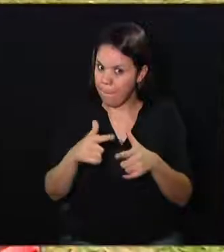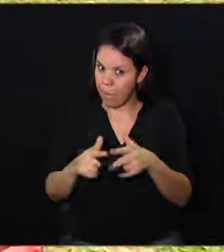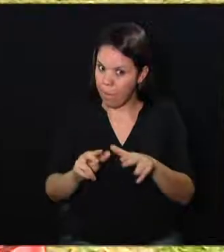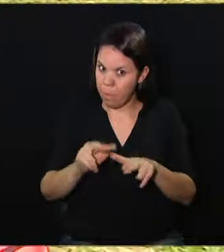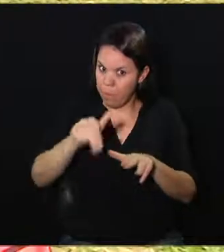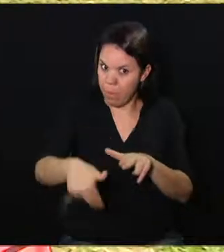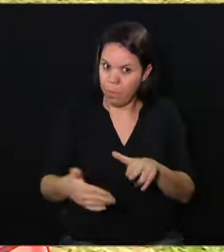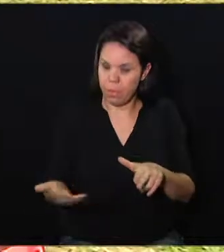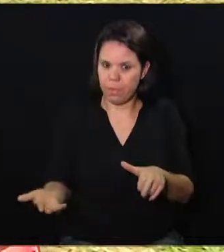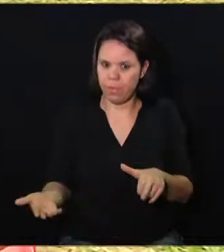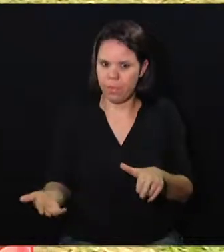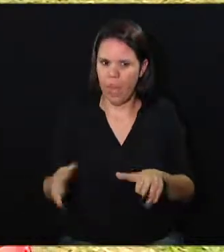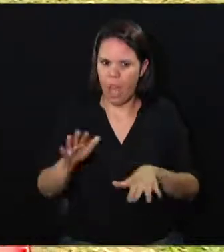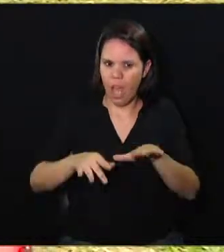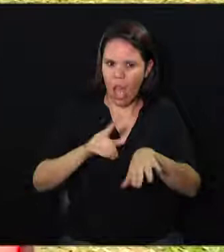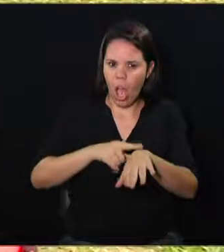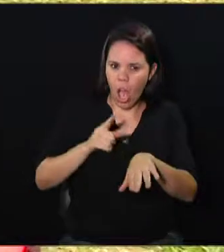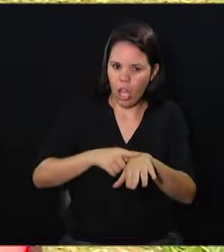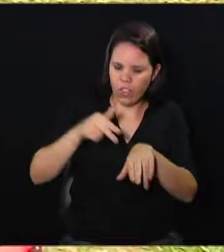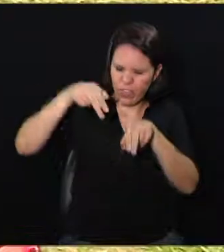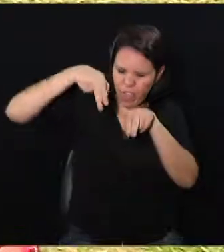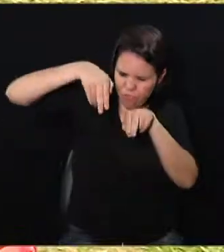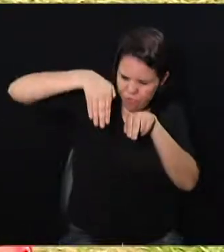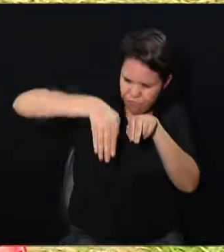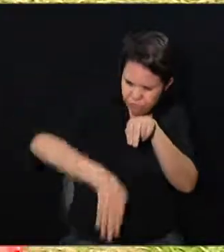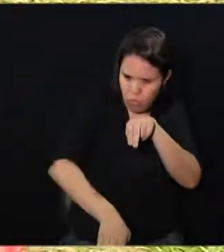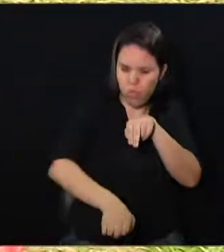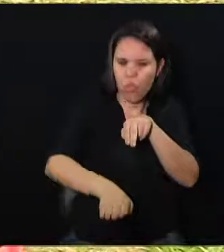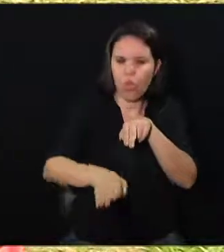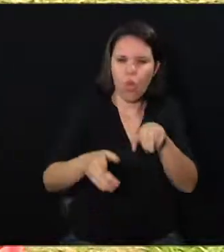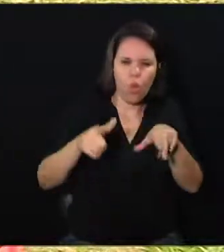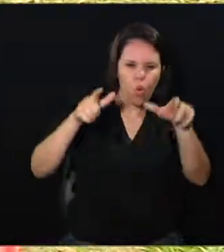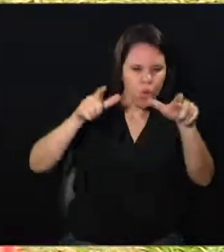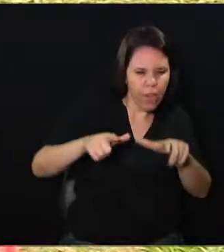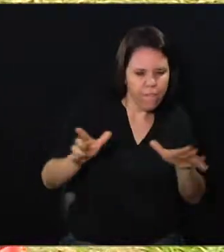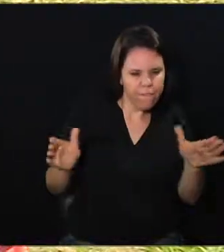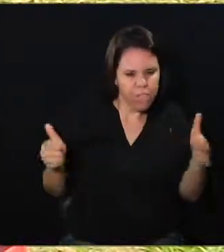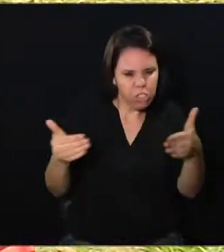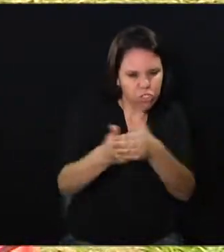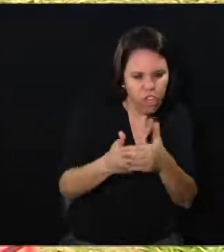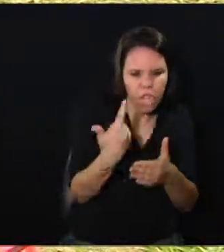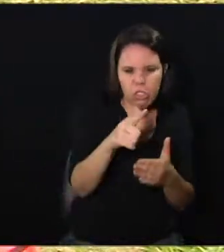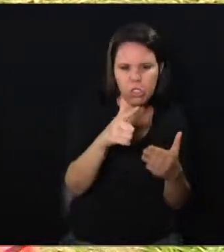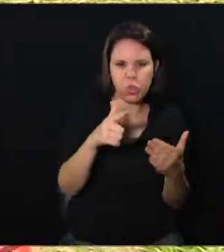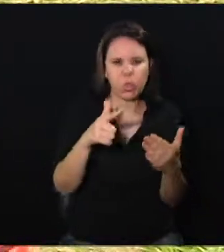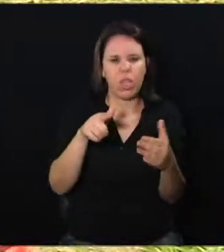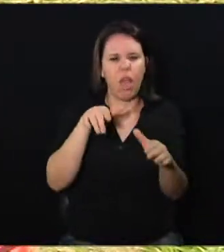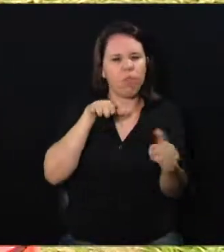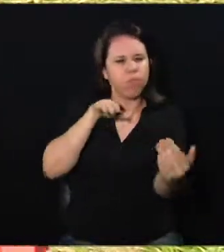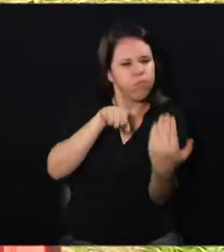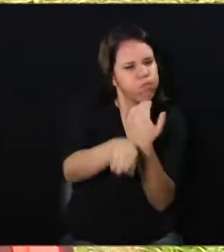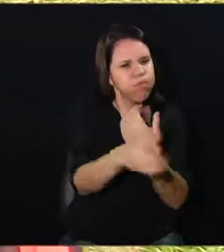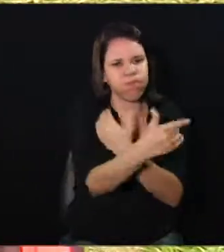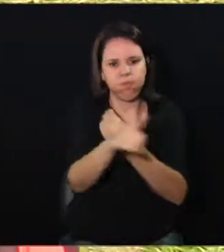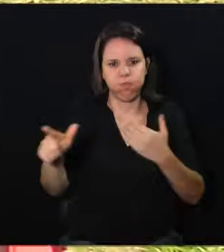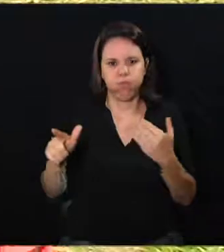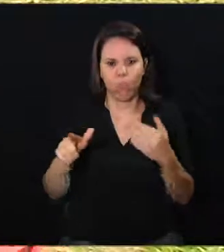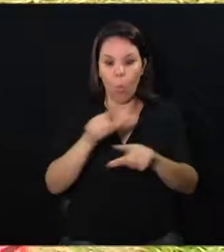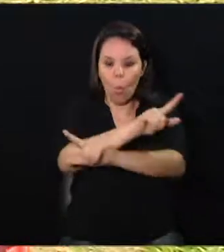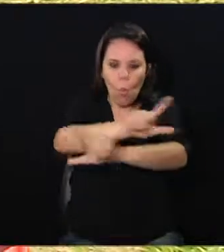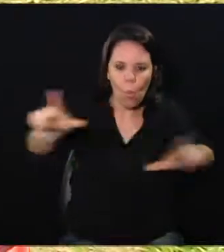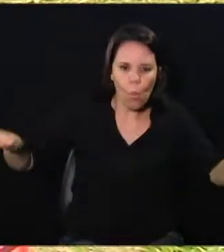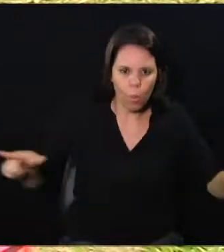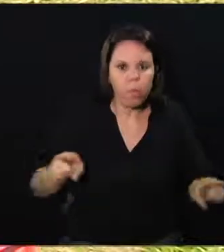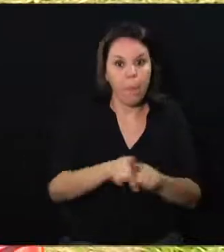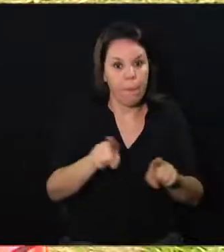de descer, sempre procurar um lugar que é fechado, que não tenha contrafluxo, se possível um lugar que tenha fechamento